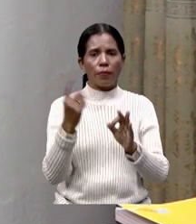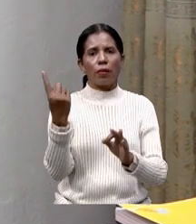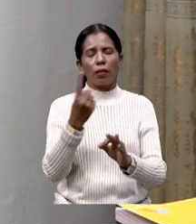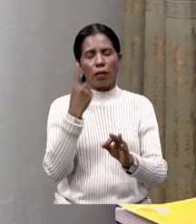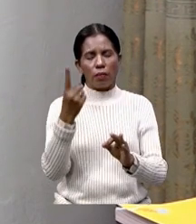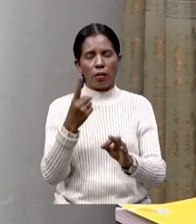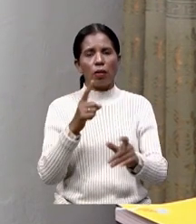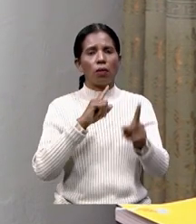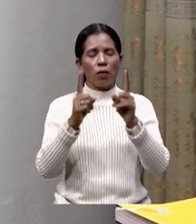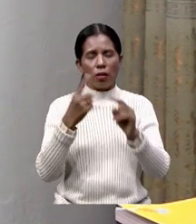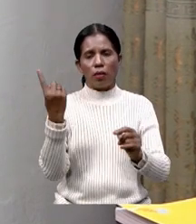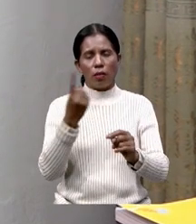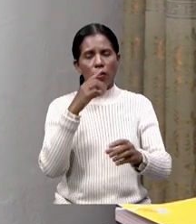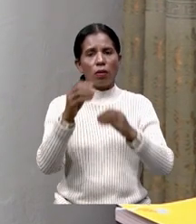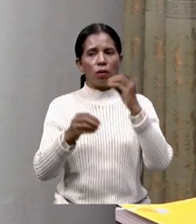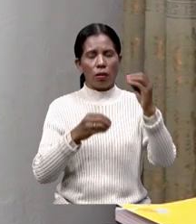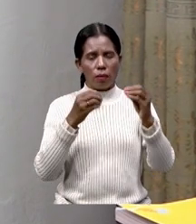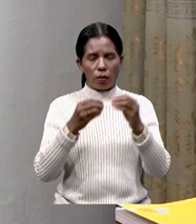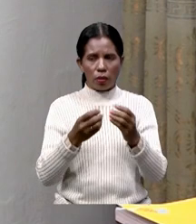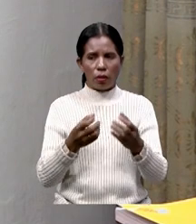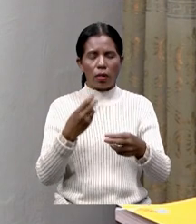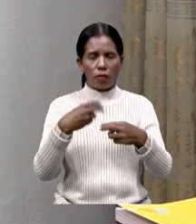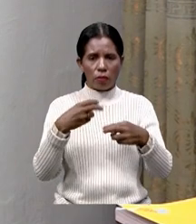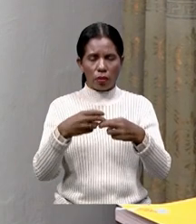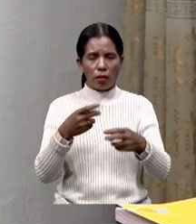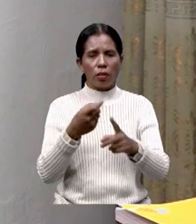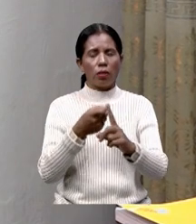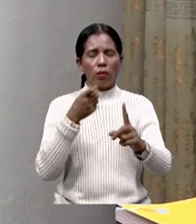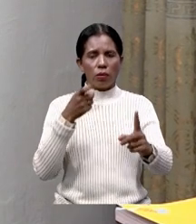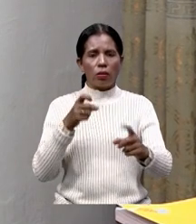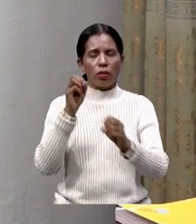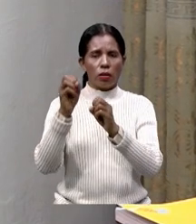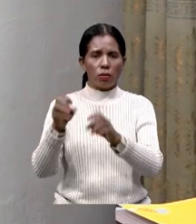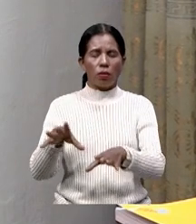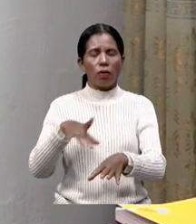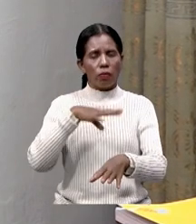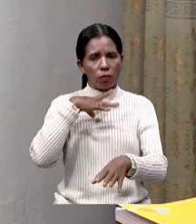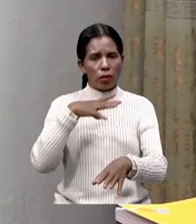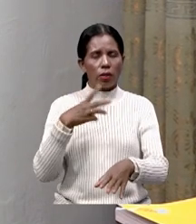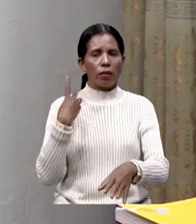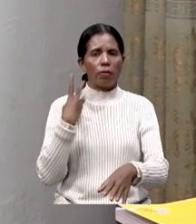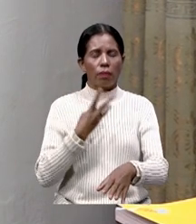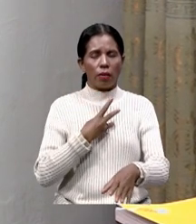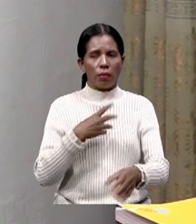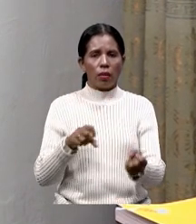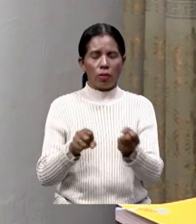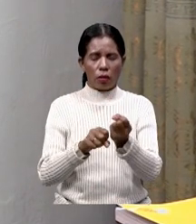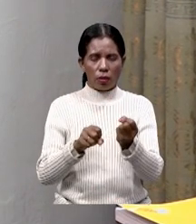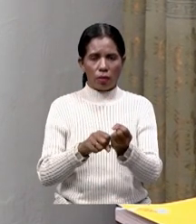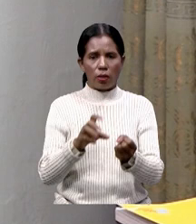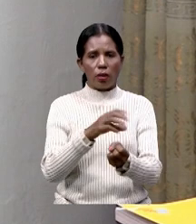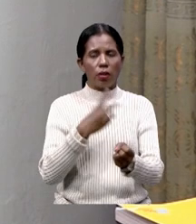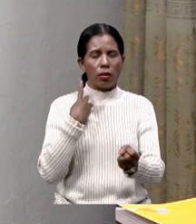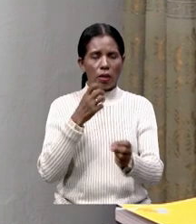toka kona ba impacto si ação itenia ba contribui ba